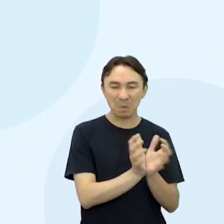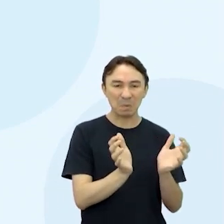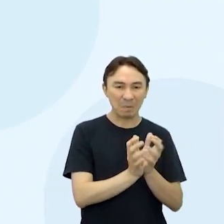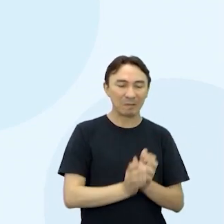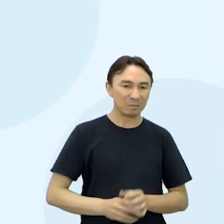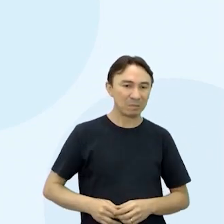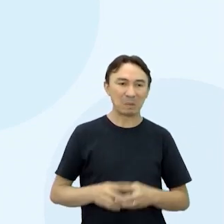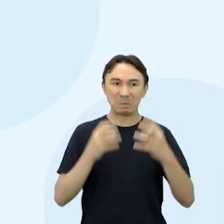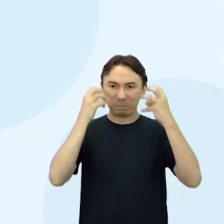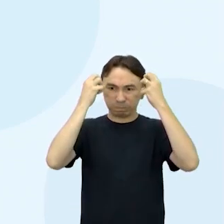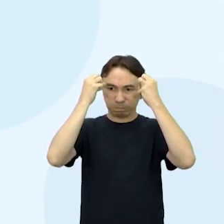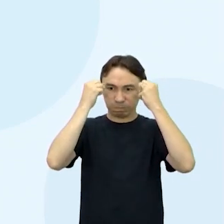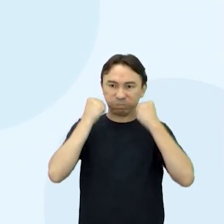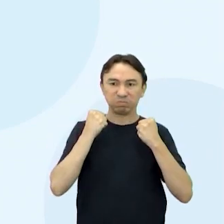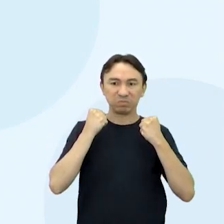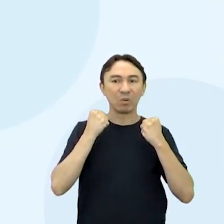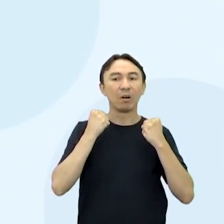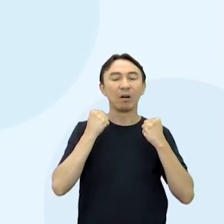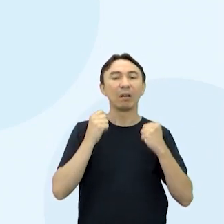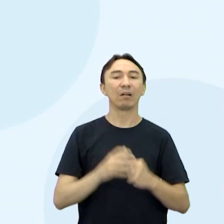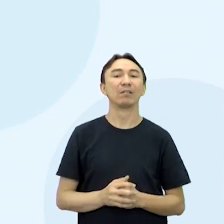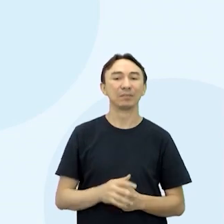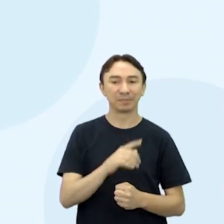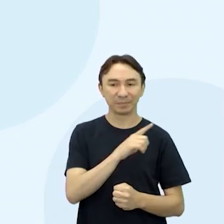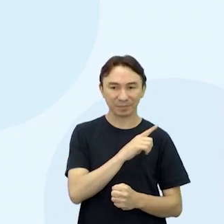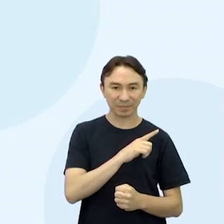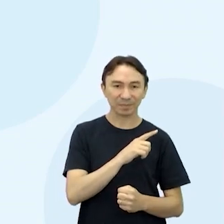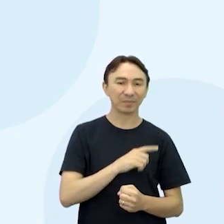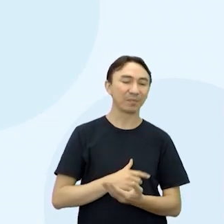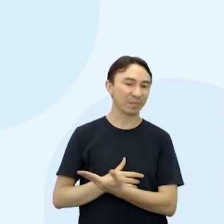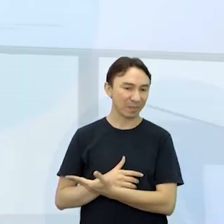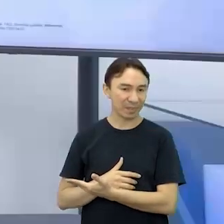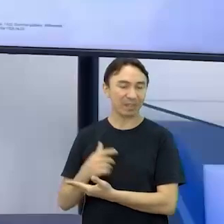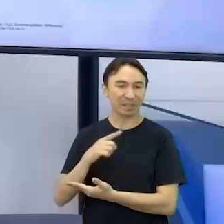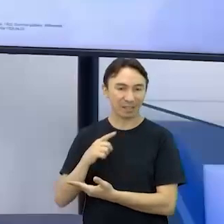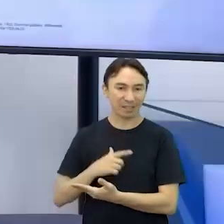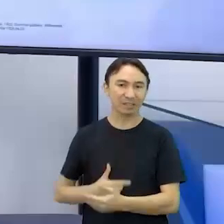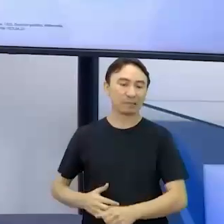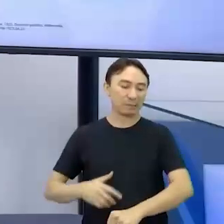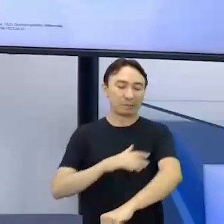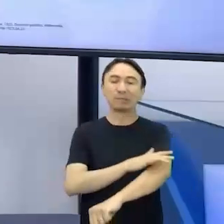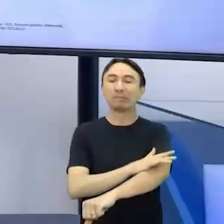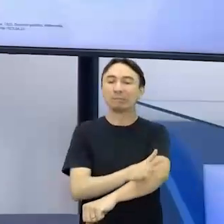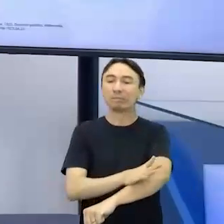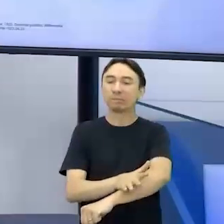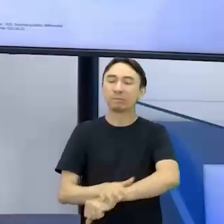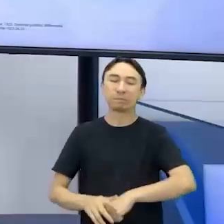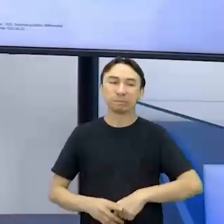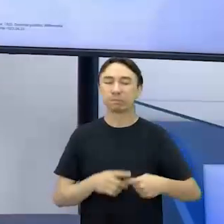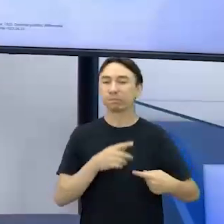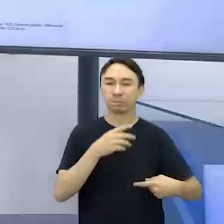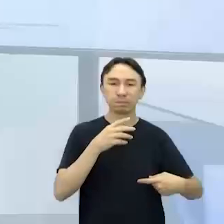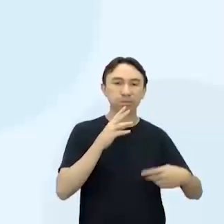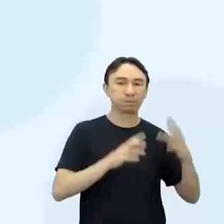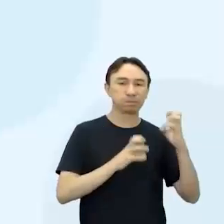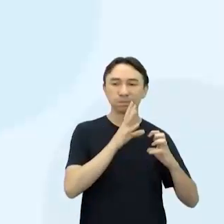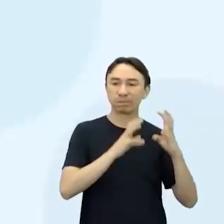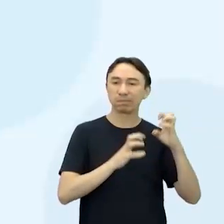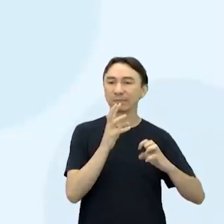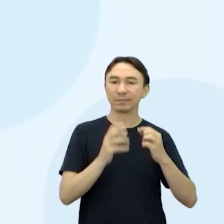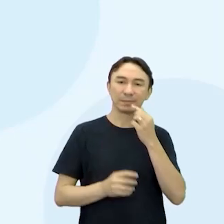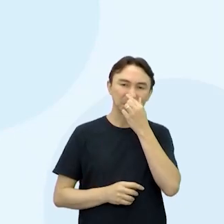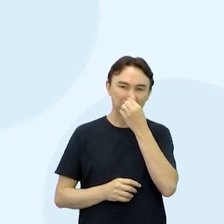notem como o Los Angeles Times cobriu uma questão de conflito racial. Certo? Anota aí.